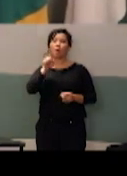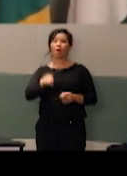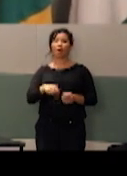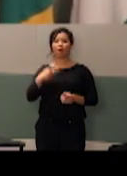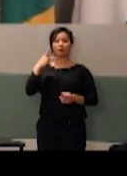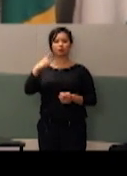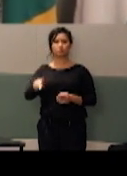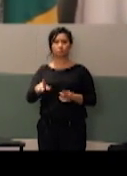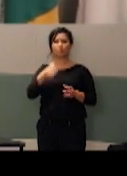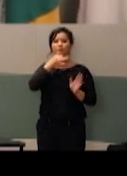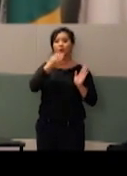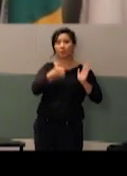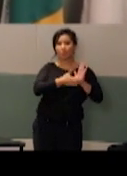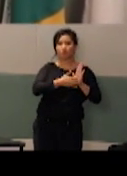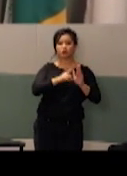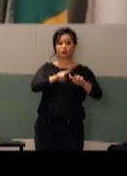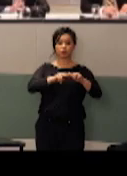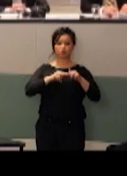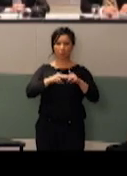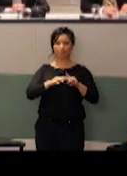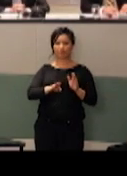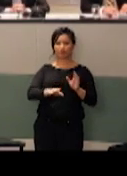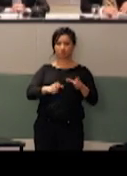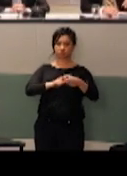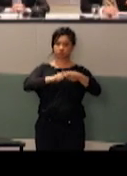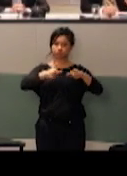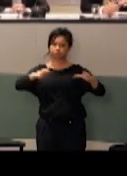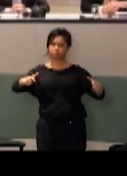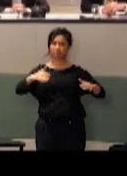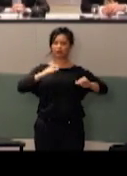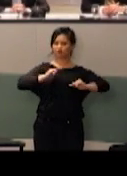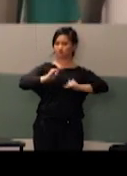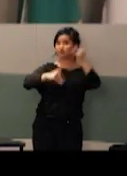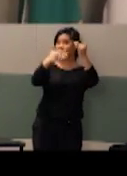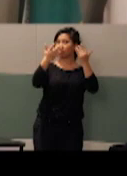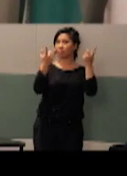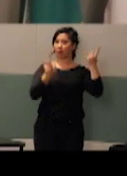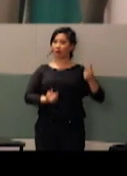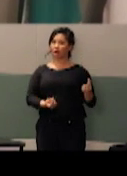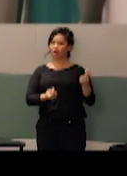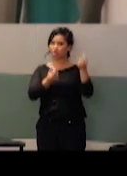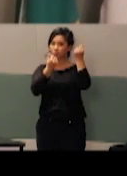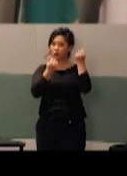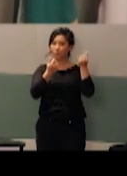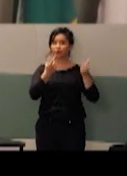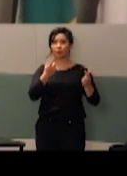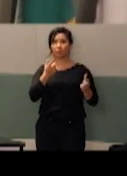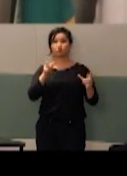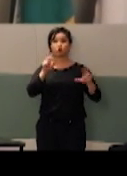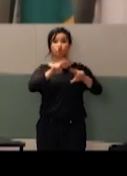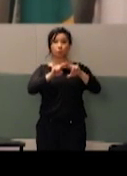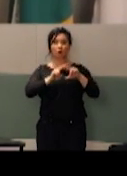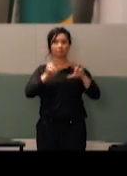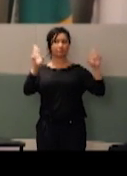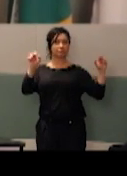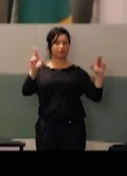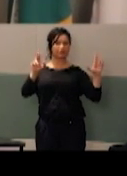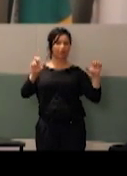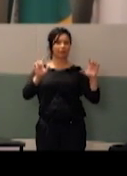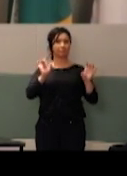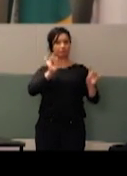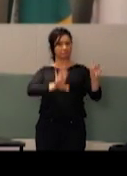candidato com relação ao crescimento e desenvolvimento econômico nos quesitos novos endereços para expansão